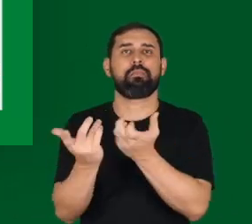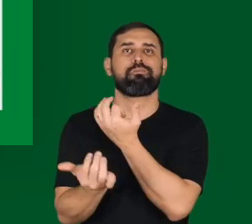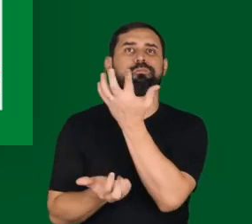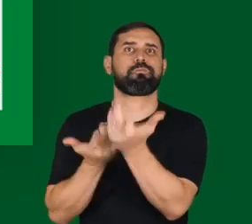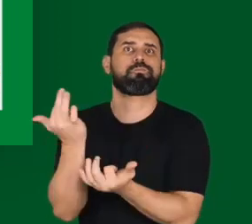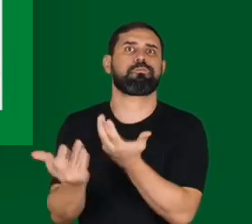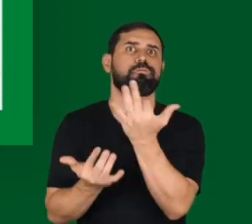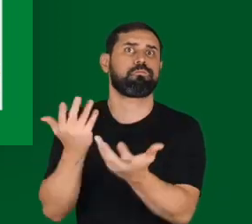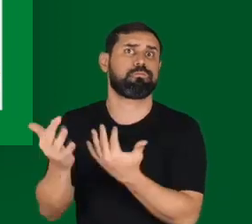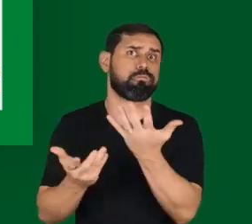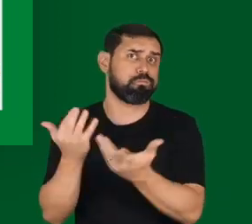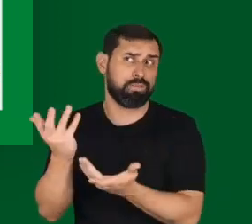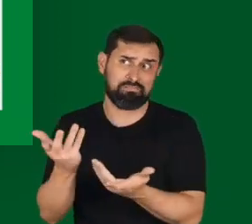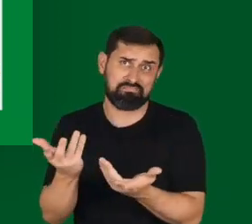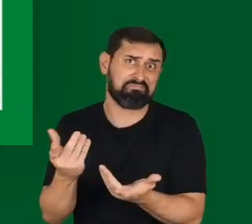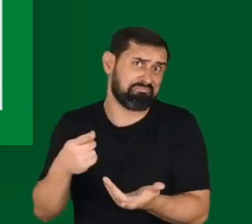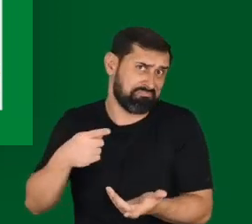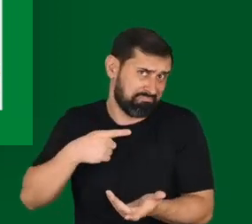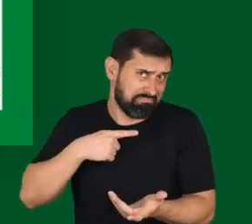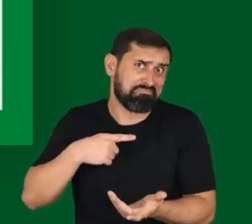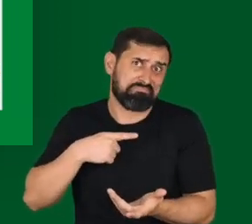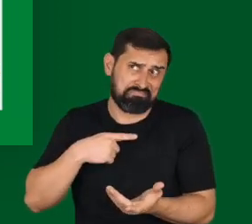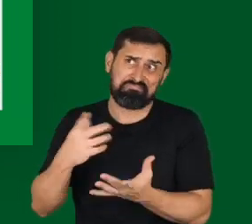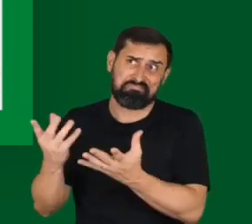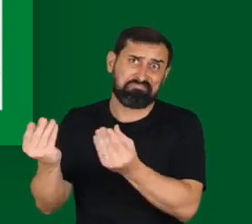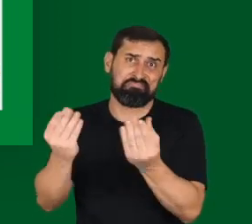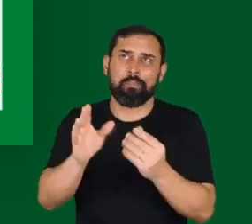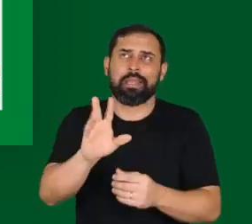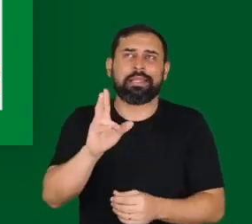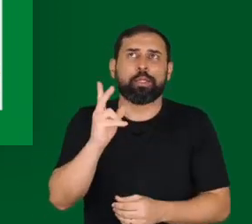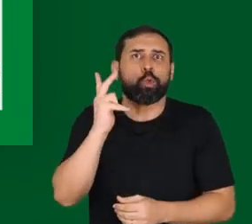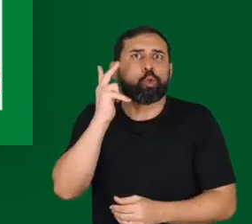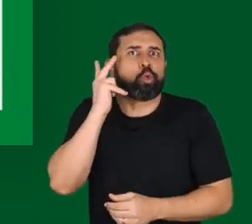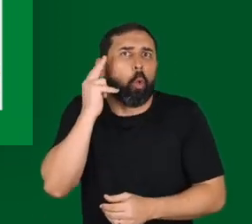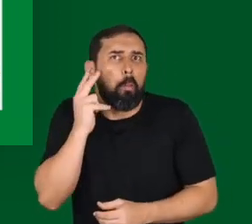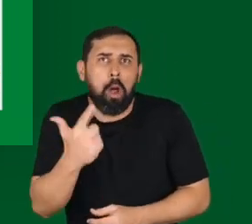de não ser tão comum, mas existe